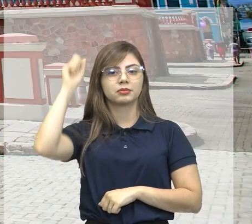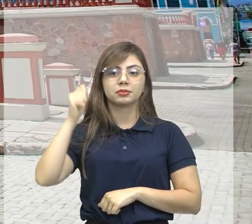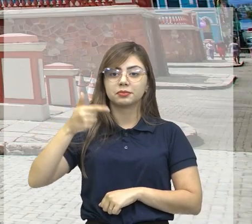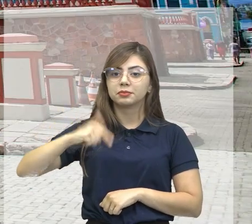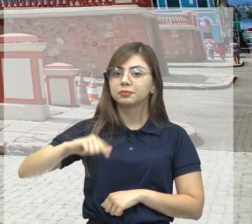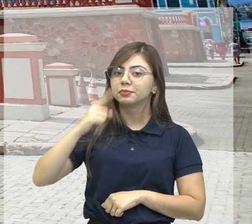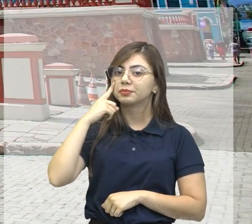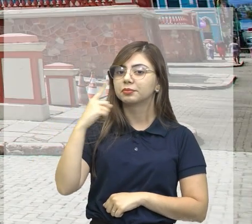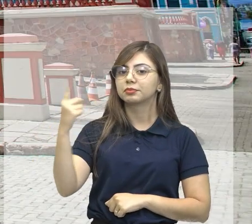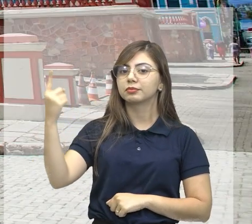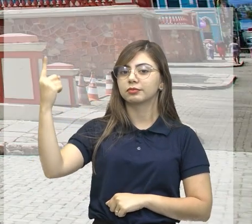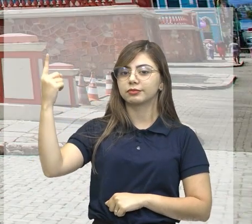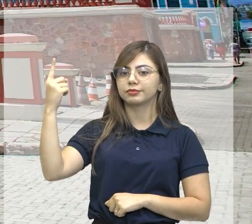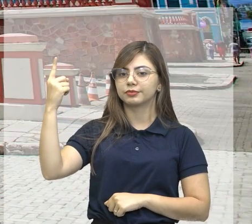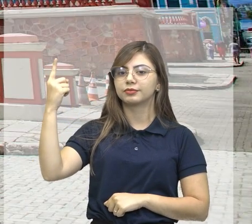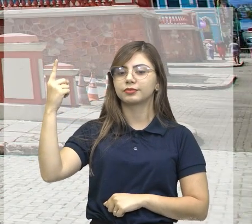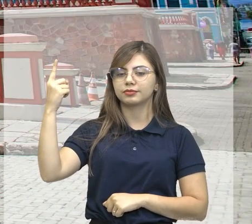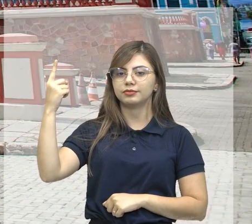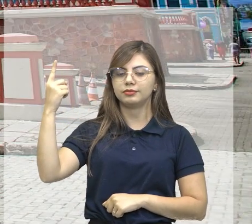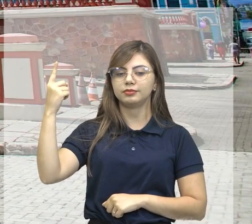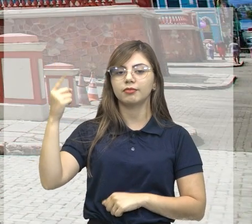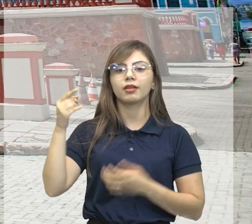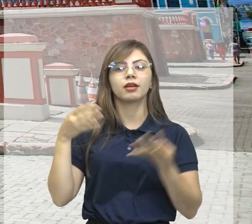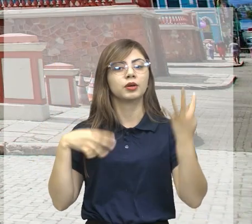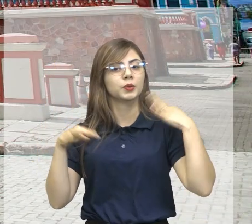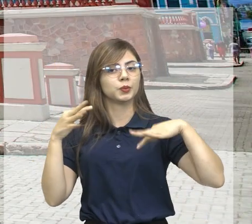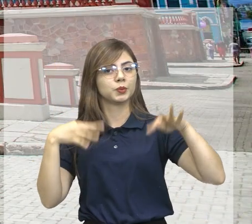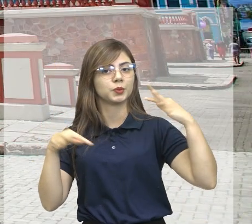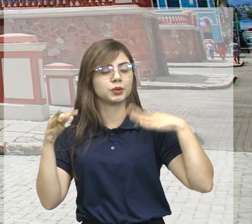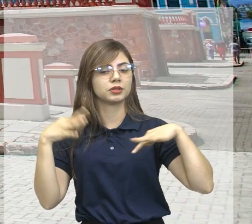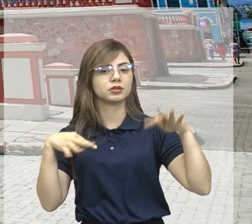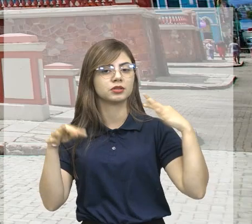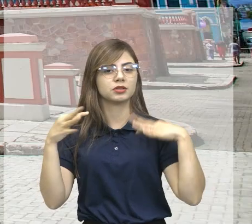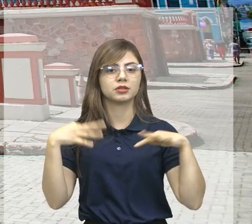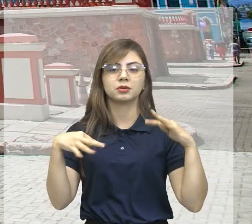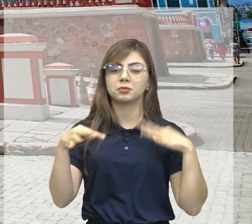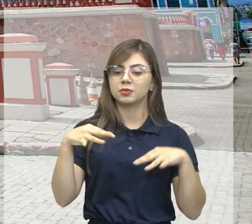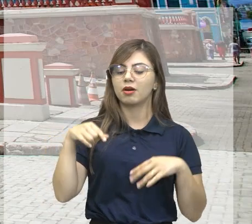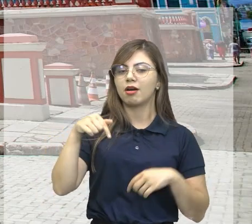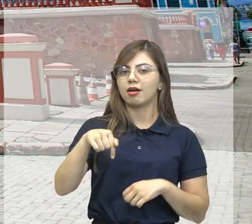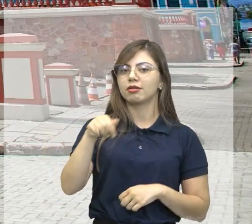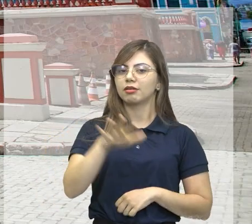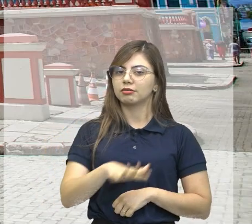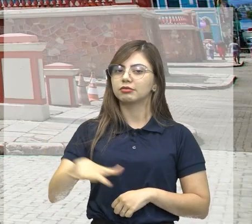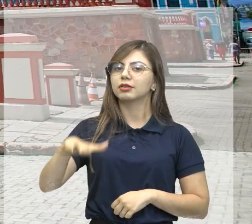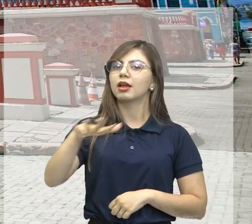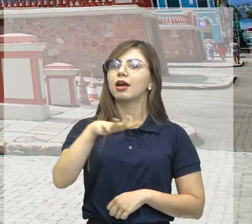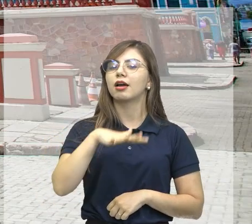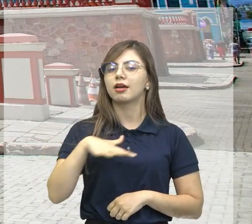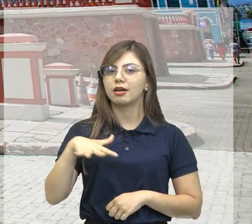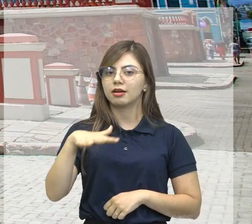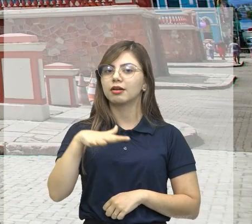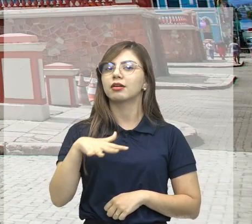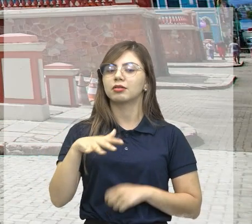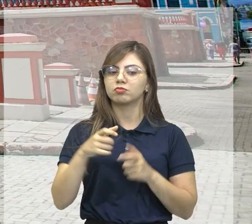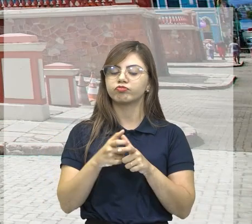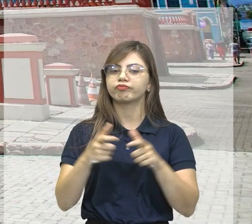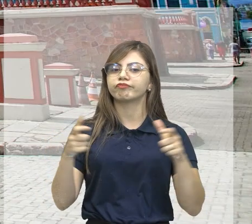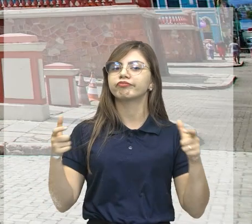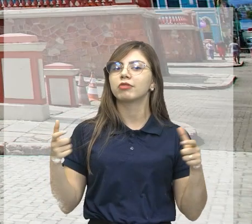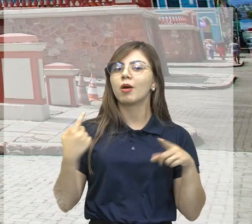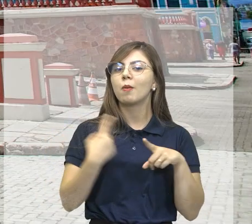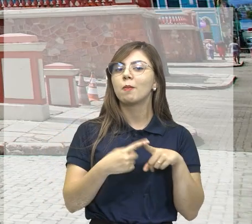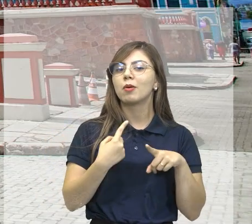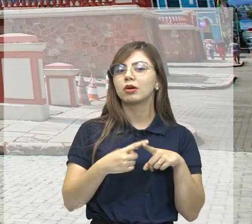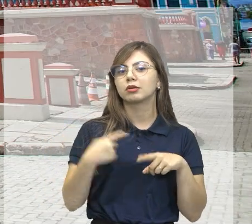não é? Desse turismo que é muito forte na nossa região por conta, né, da